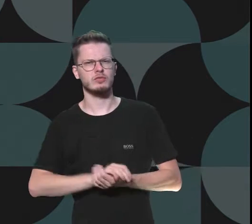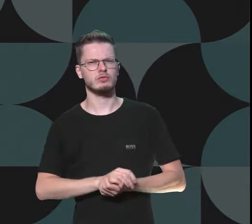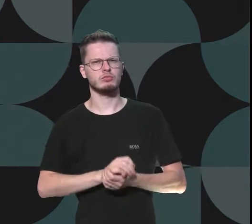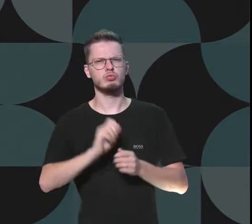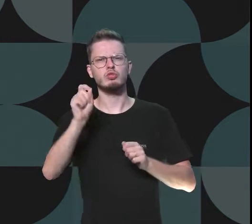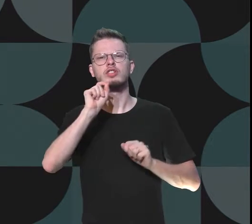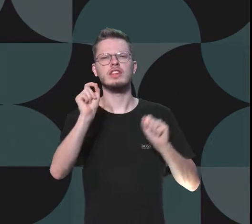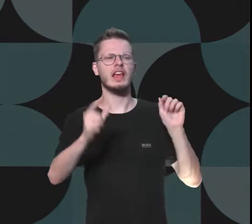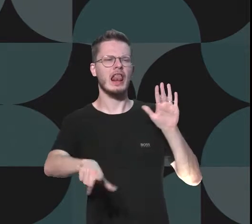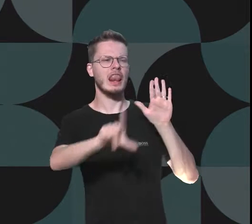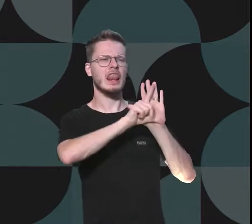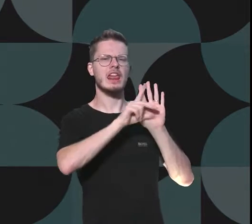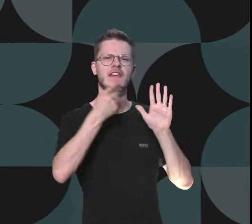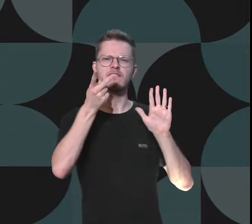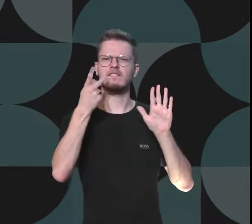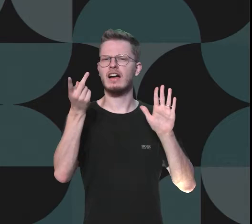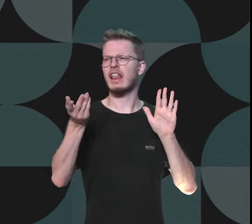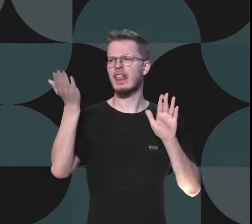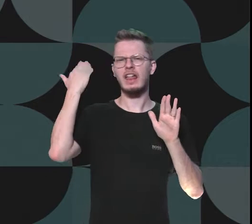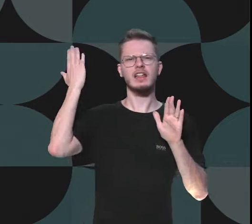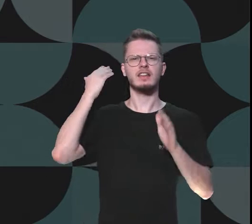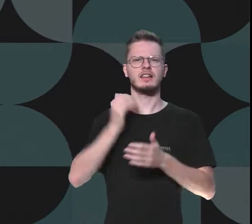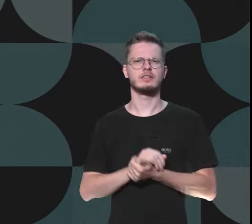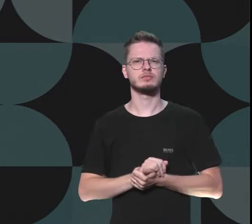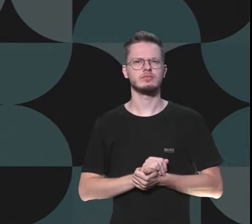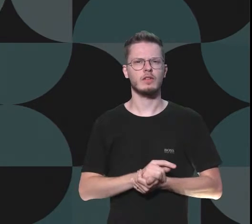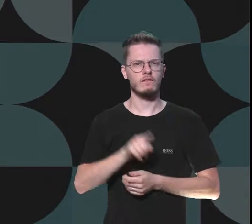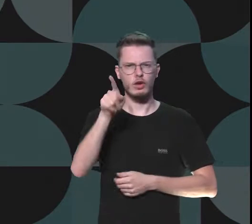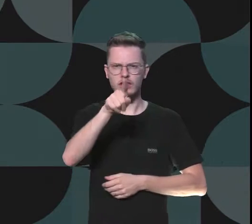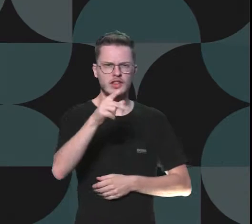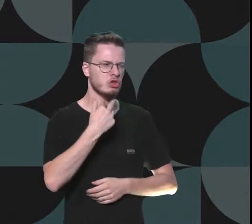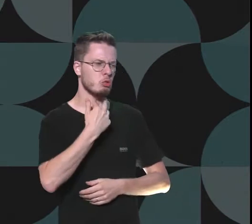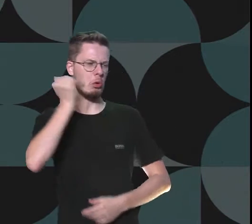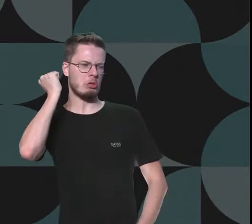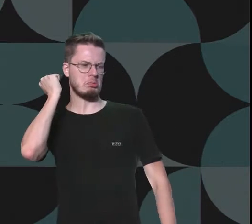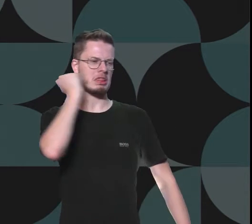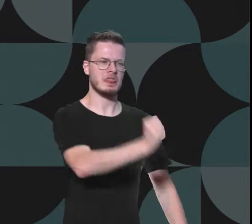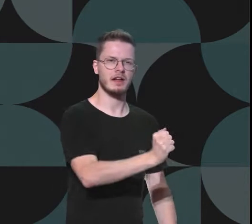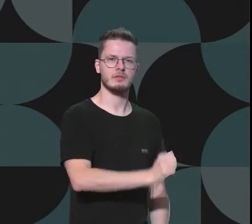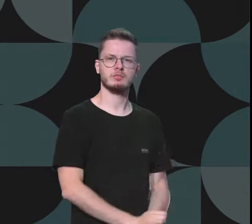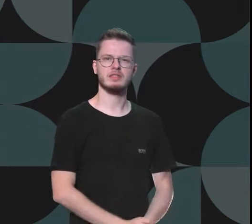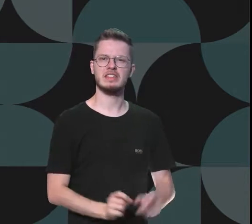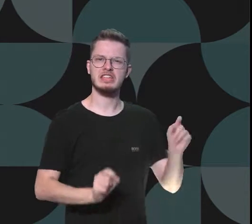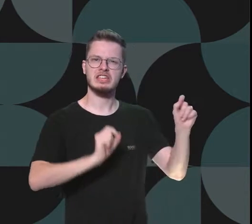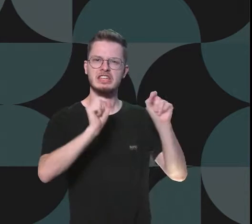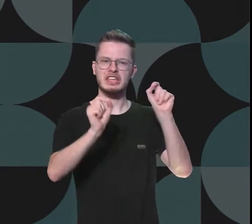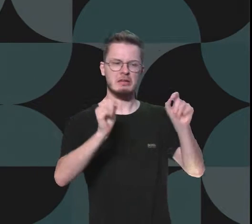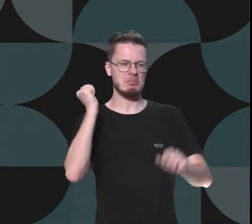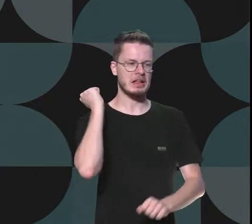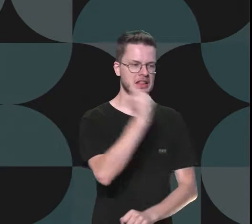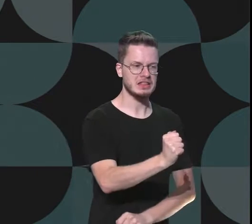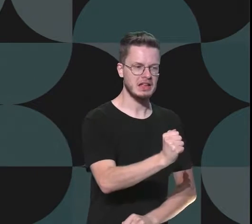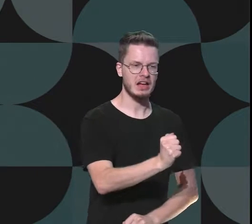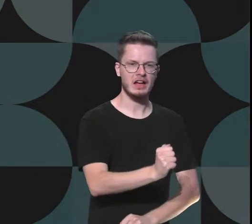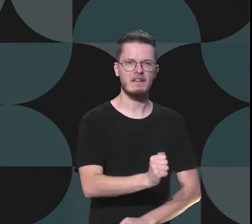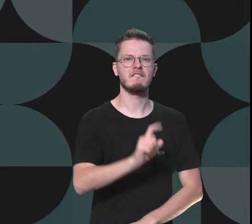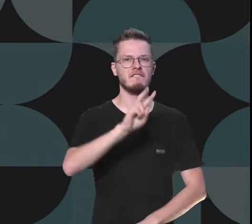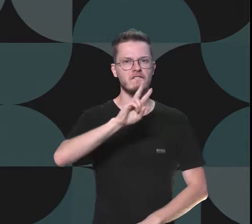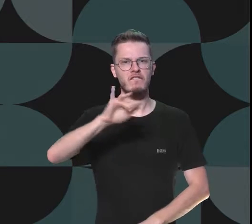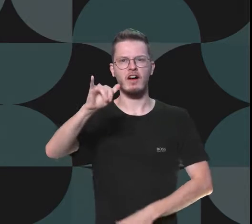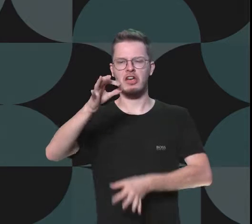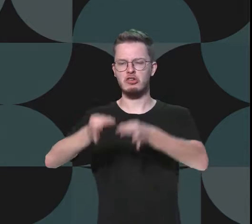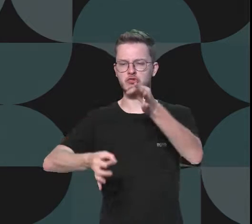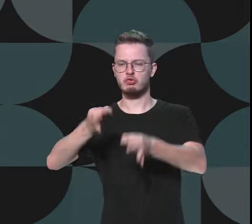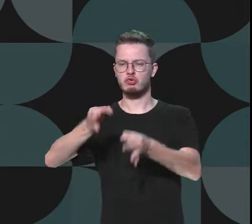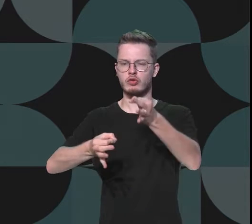mate, e ainda, quem matar estará sujeito ao julgamento. Eu, porém, lhes digo, que todo